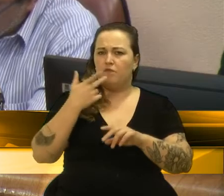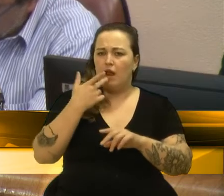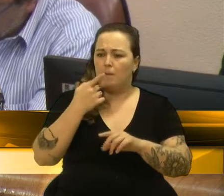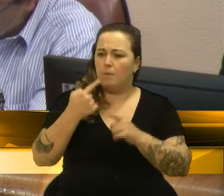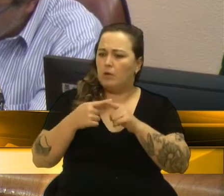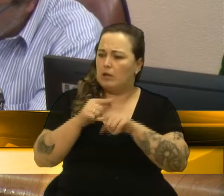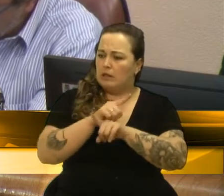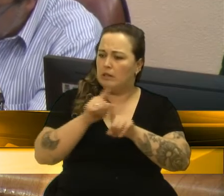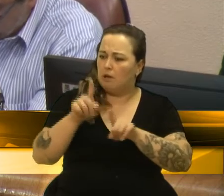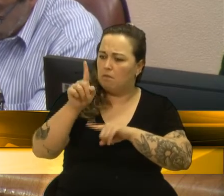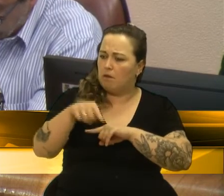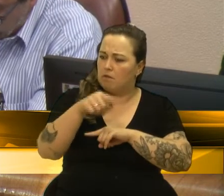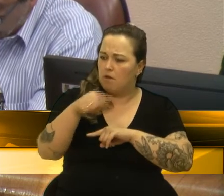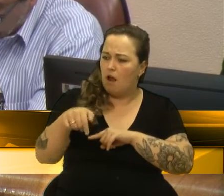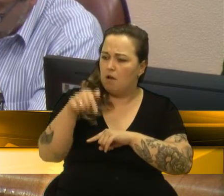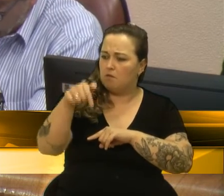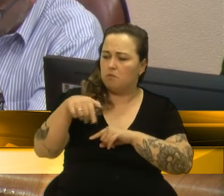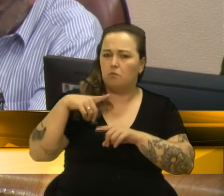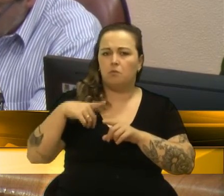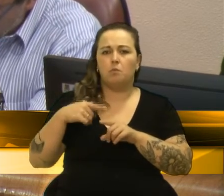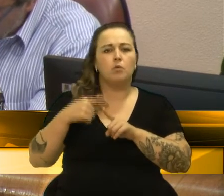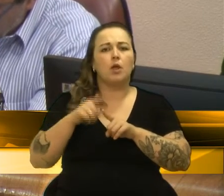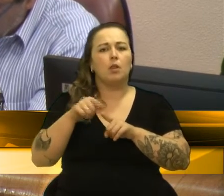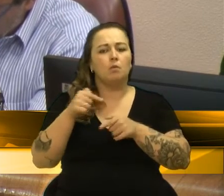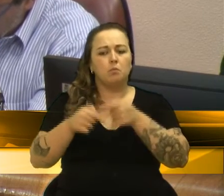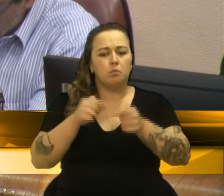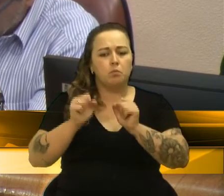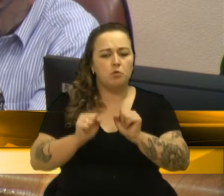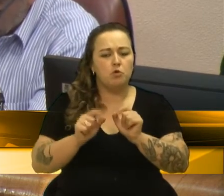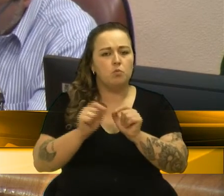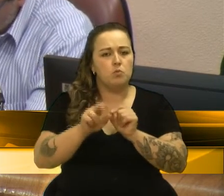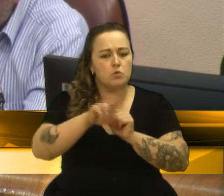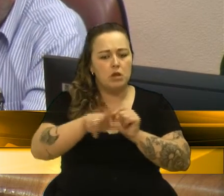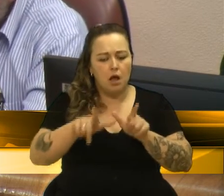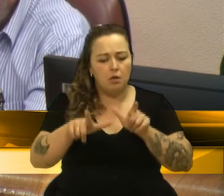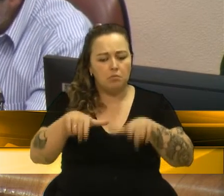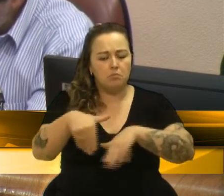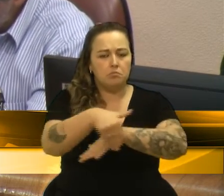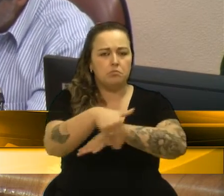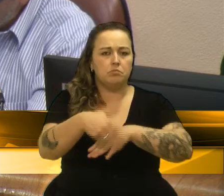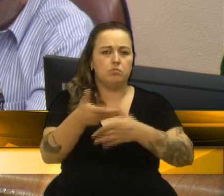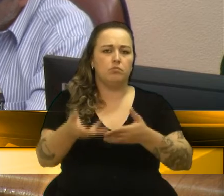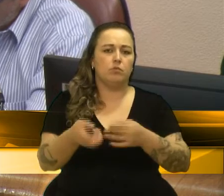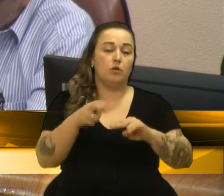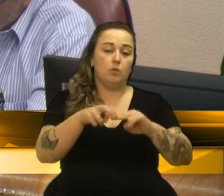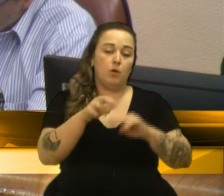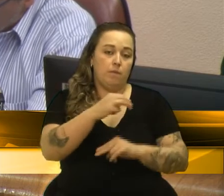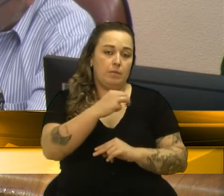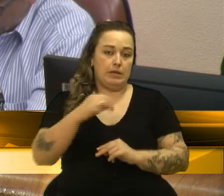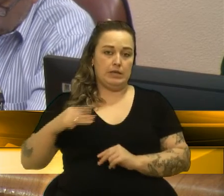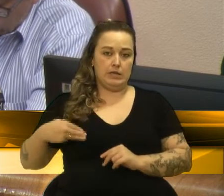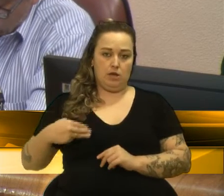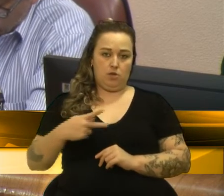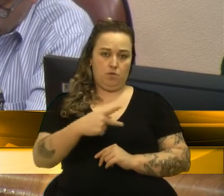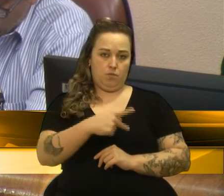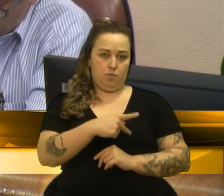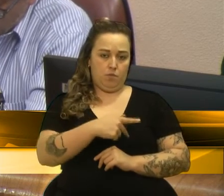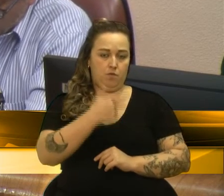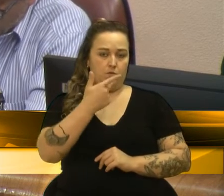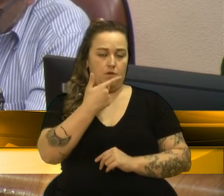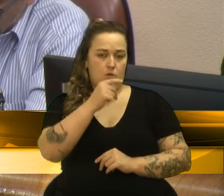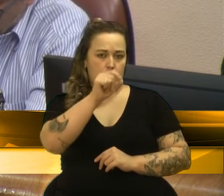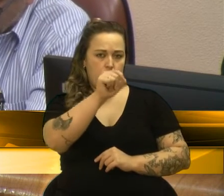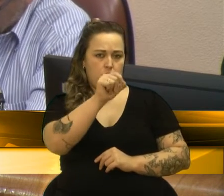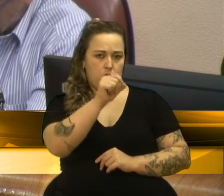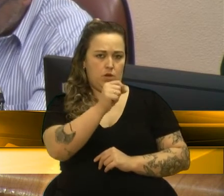realização do evento Parada Livre. O denunciante registra na denúncia que o Ministério Público emitiu recomendação no sentido